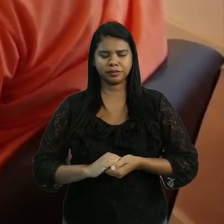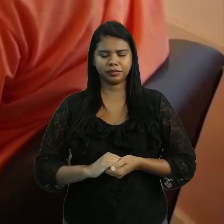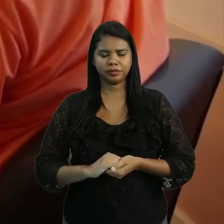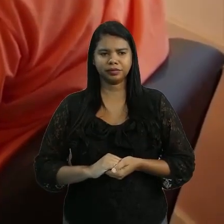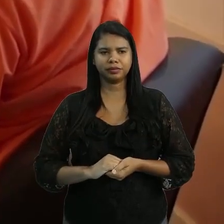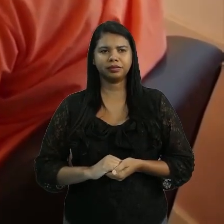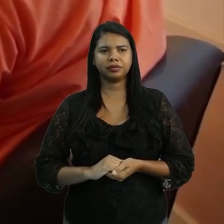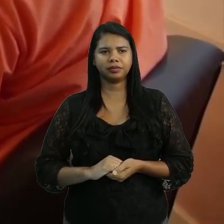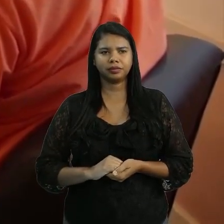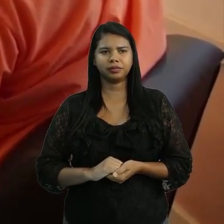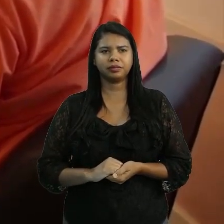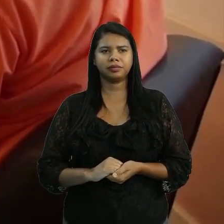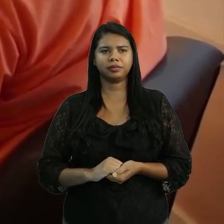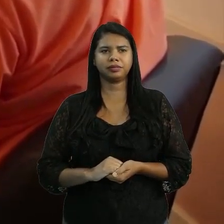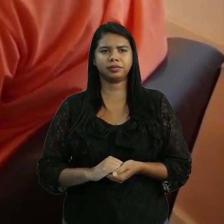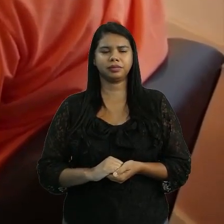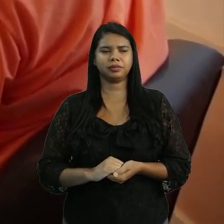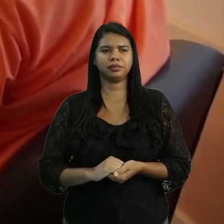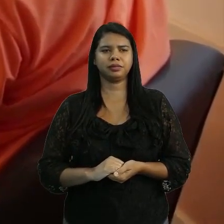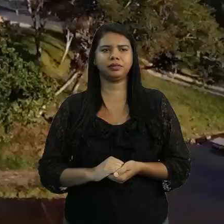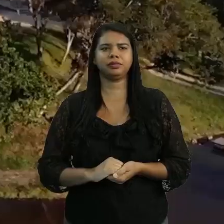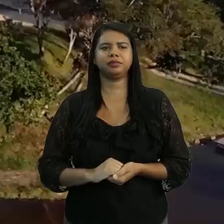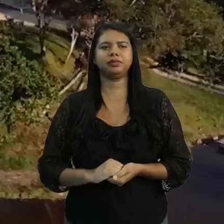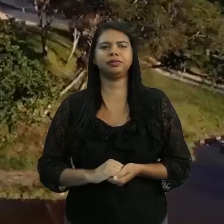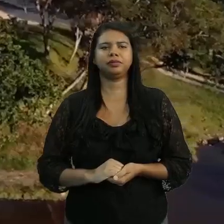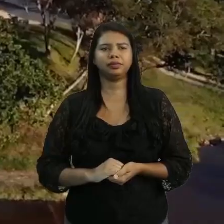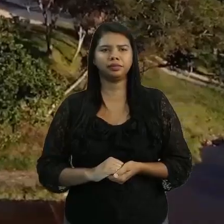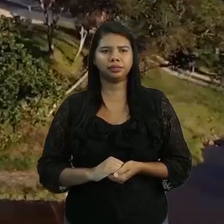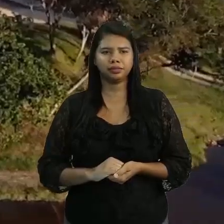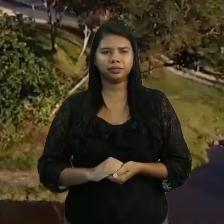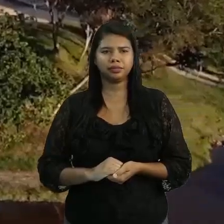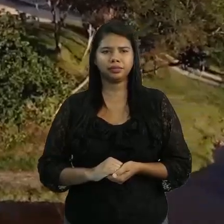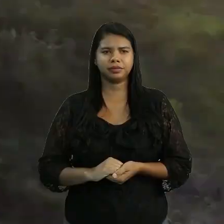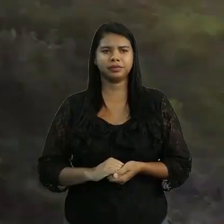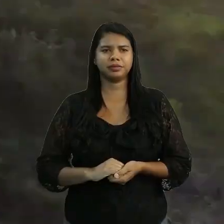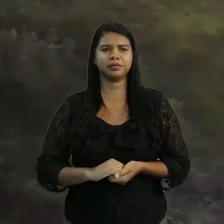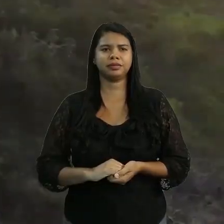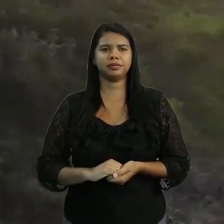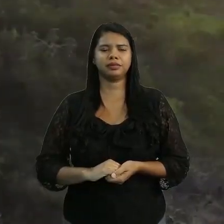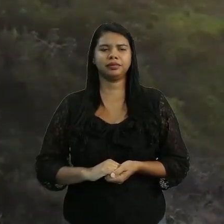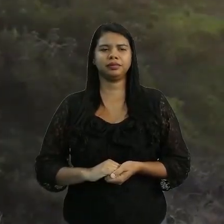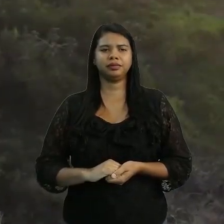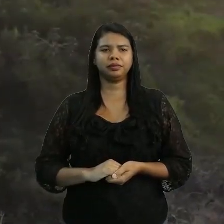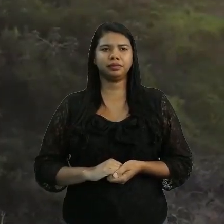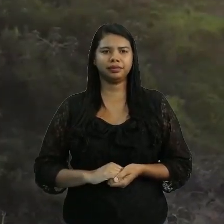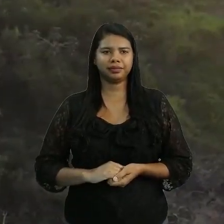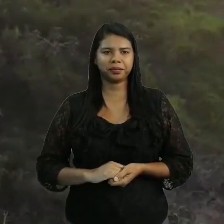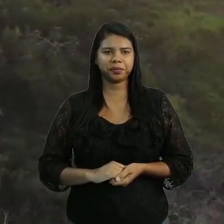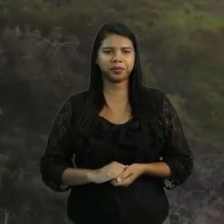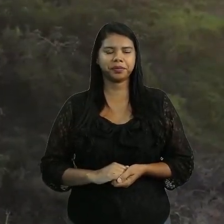Pela qual Bhakti, serviço devocional,